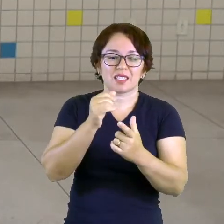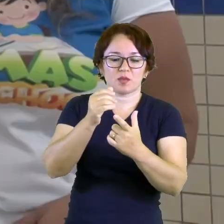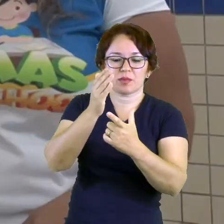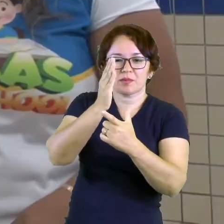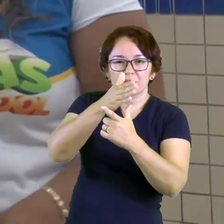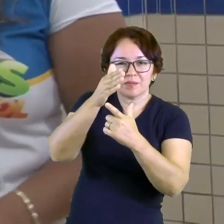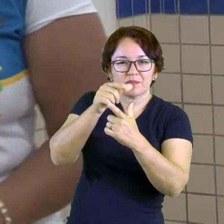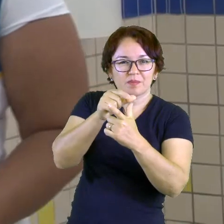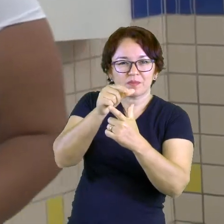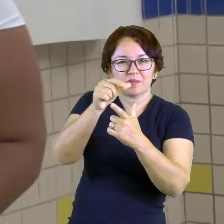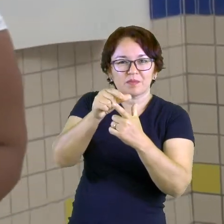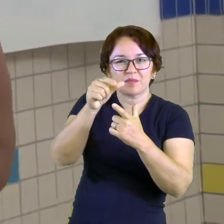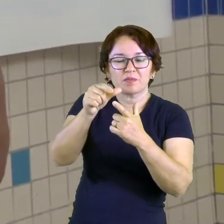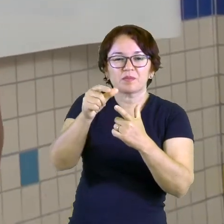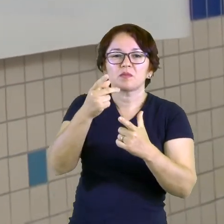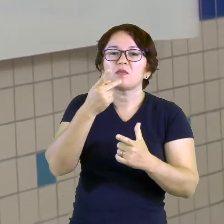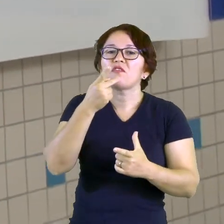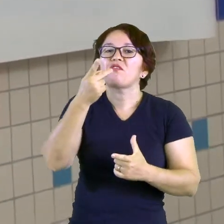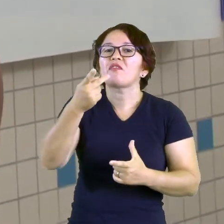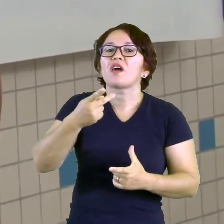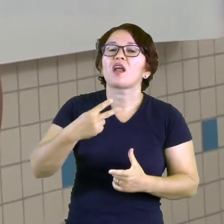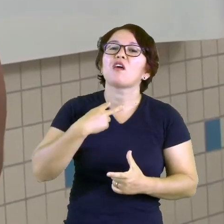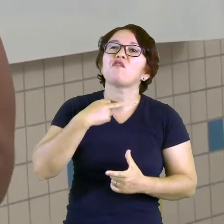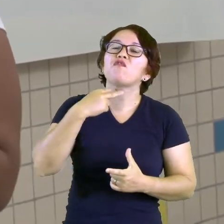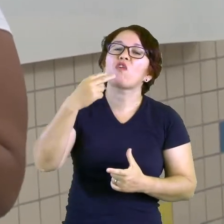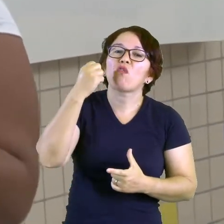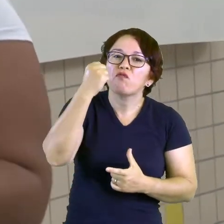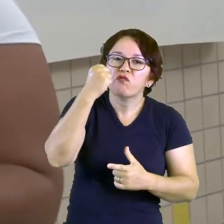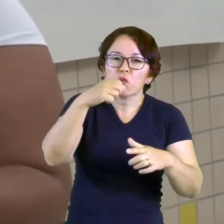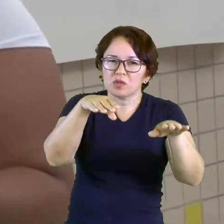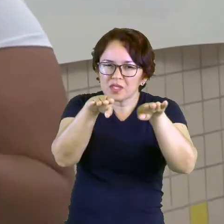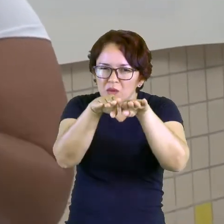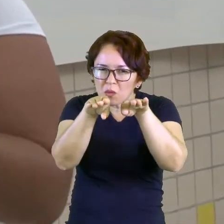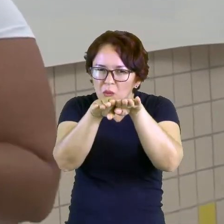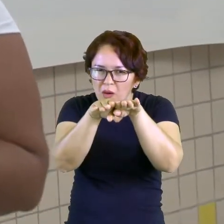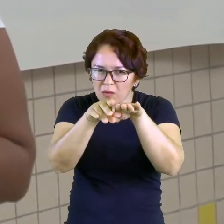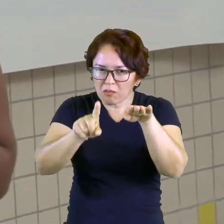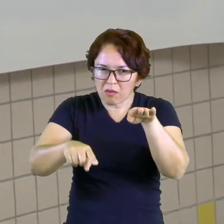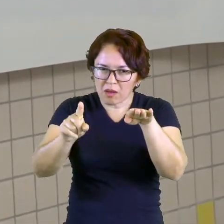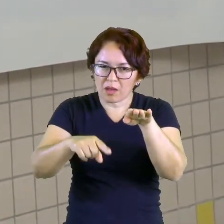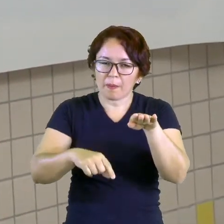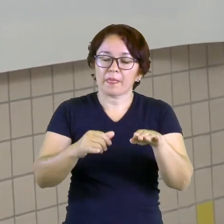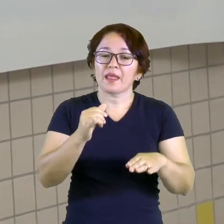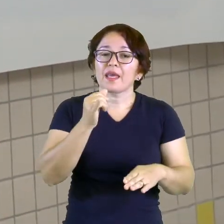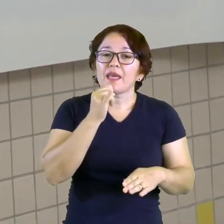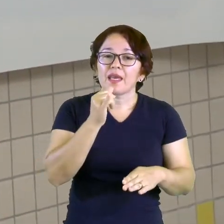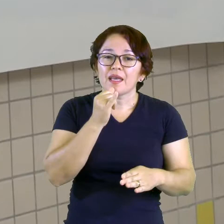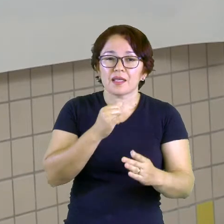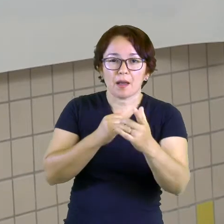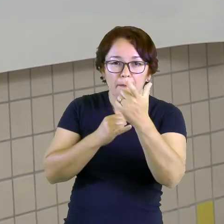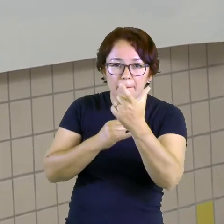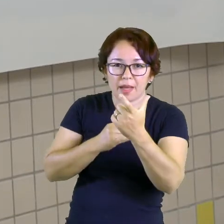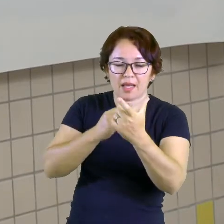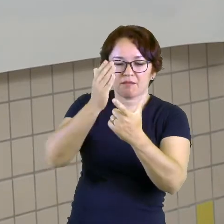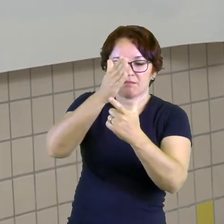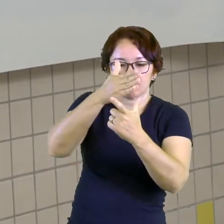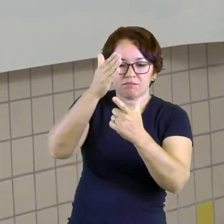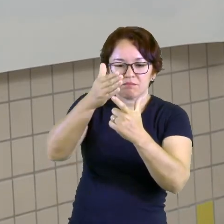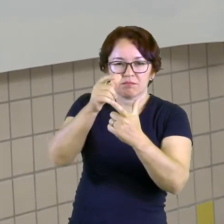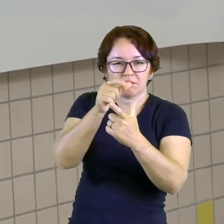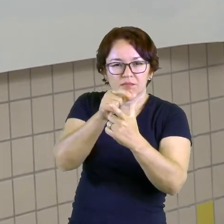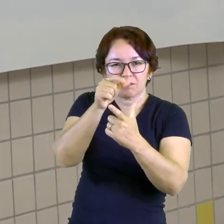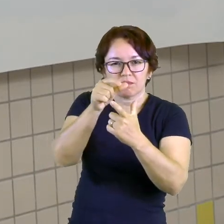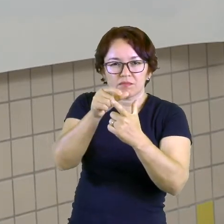mesma tonicidade? Será que todas as sílabas de uma palavra que a gente pronuncia têm o mesmo som, o